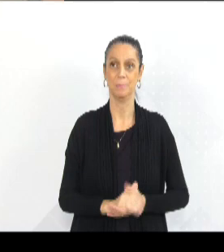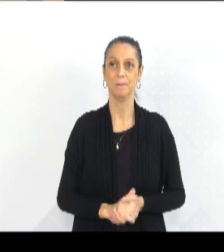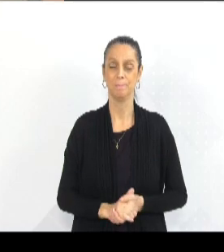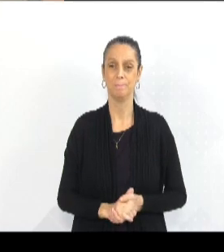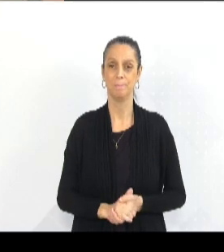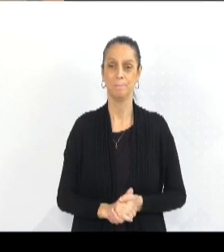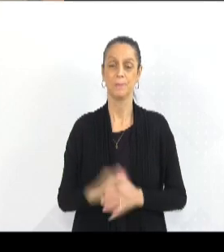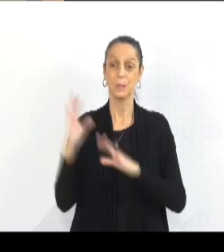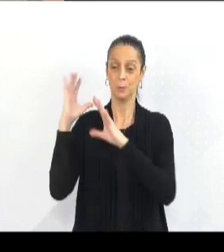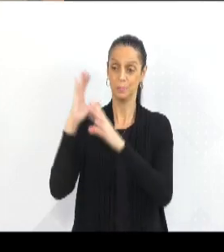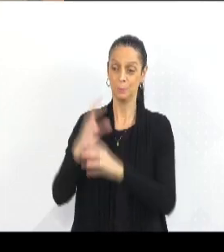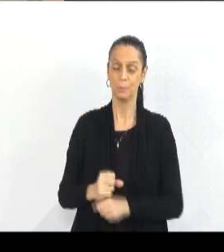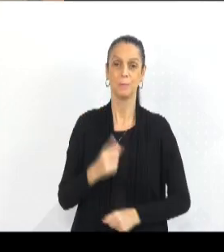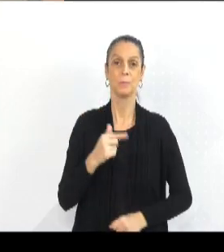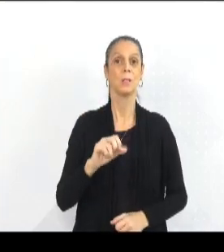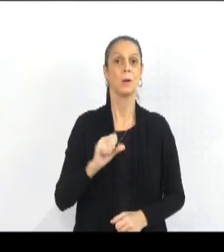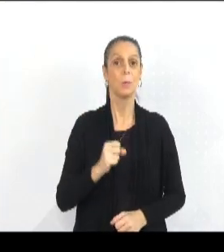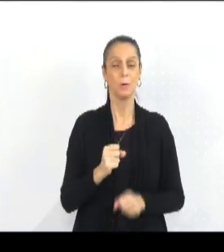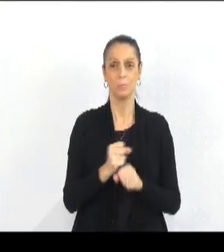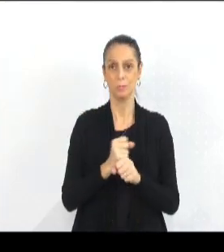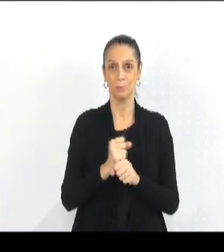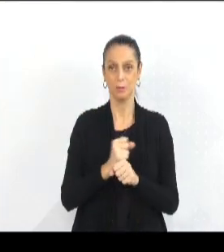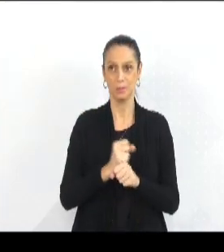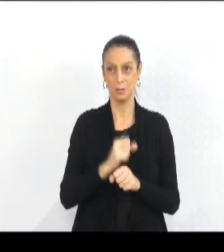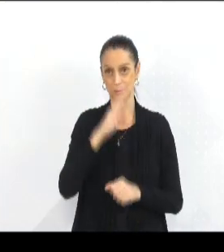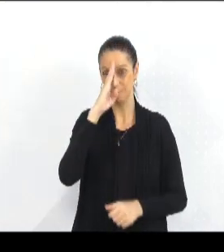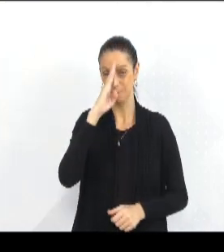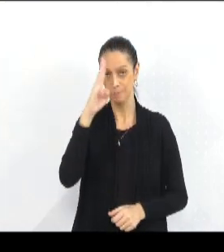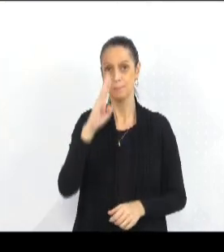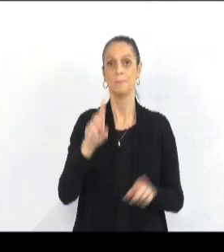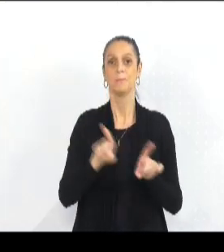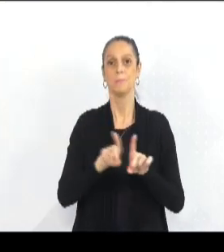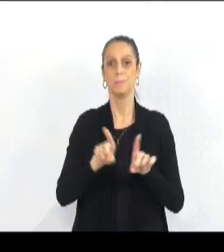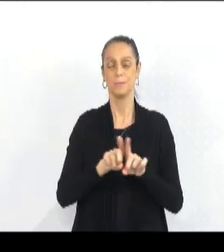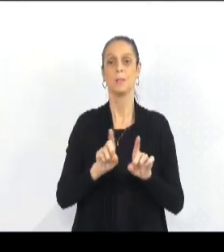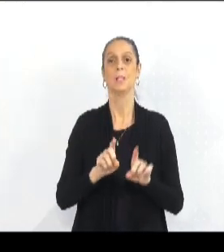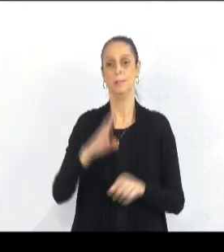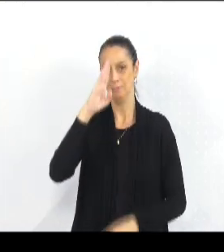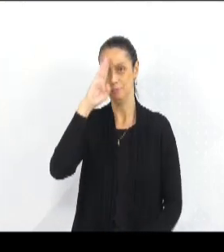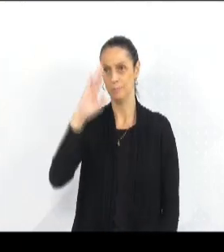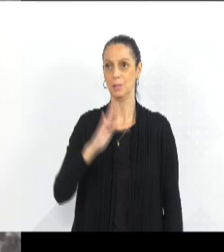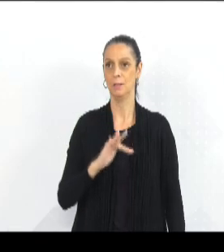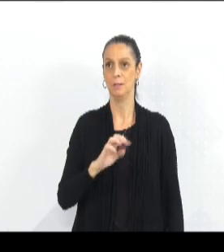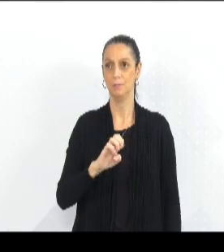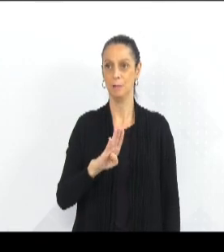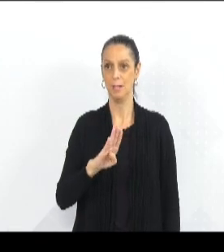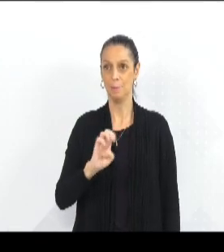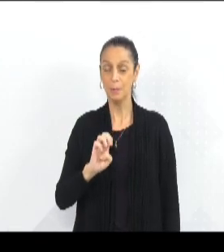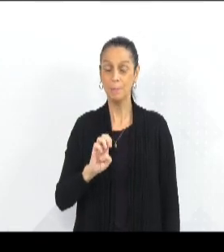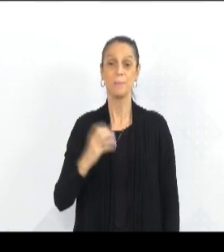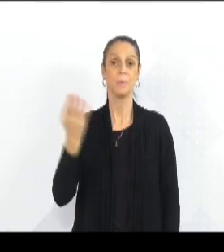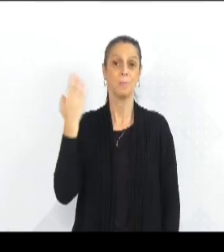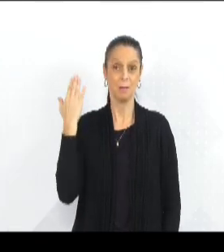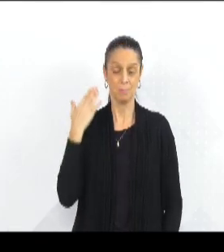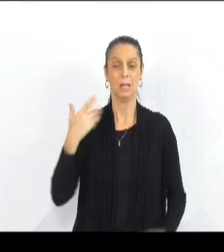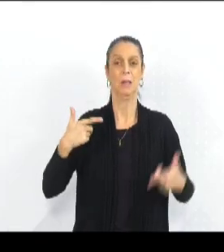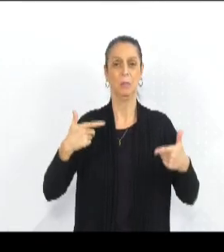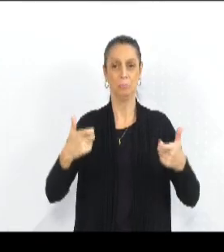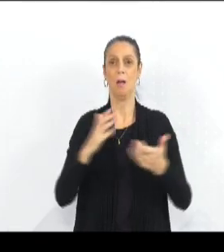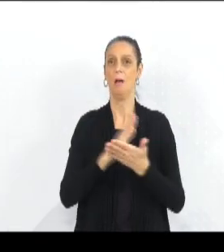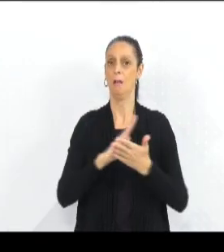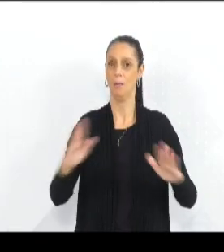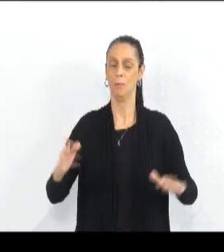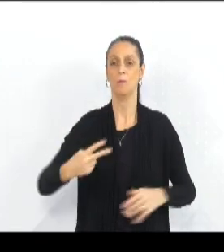Há 78 anos, a fundamental participação da Força Expedicionária Brasileira, a FEB, encerrou o maior conflito da história, a Segunda